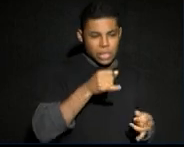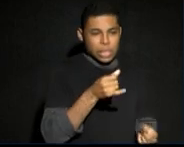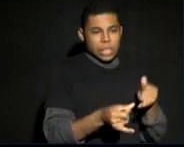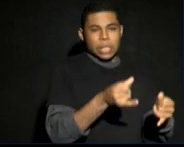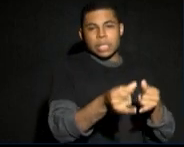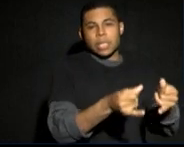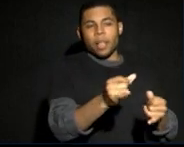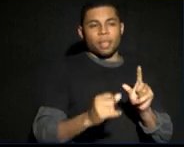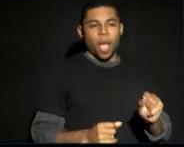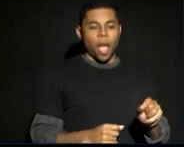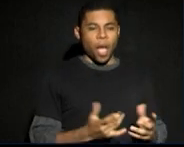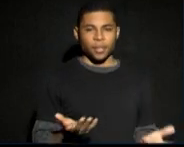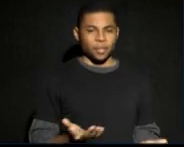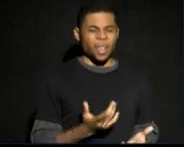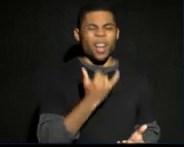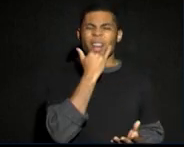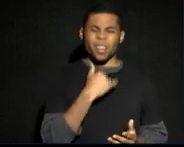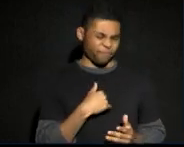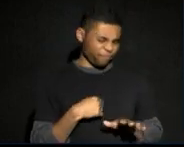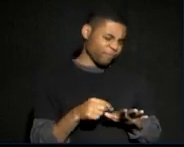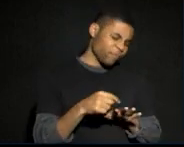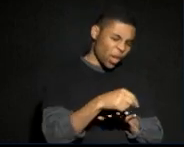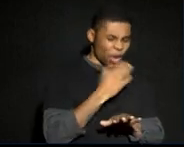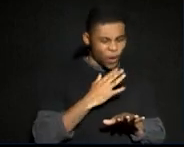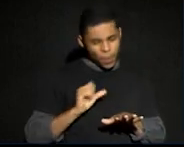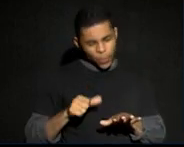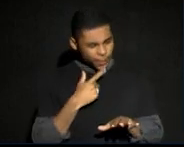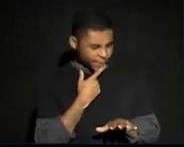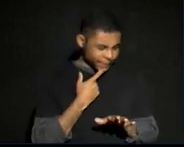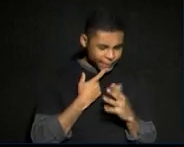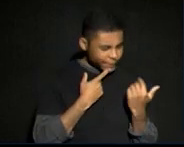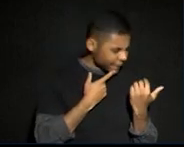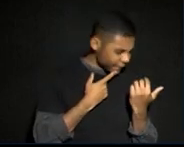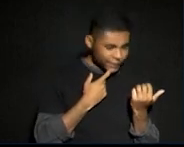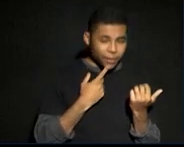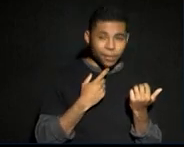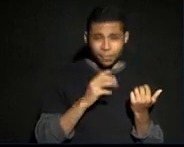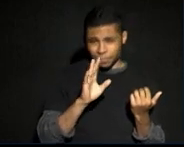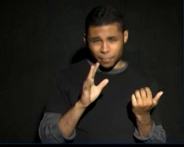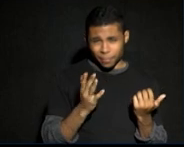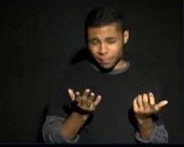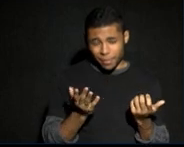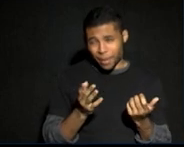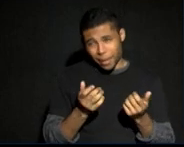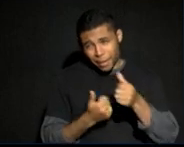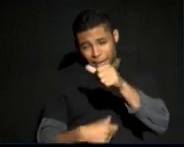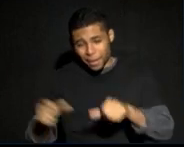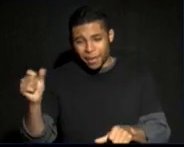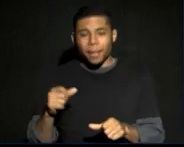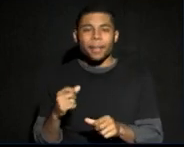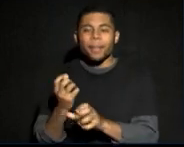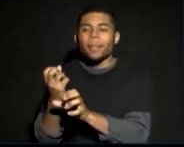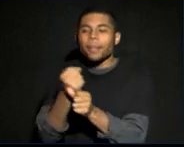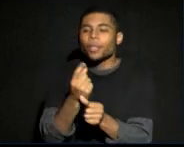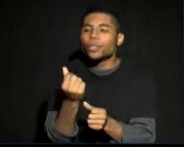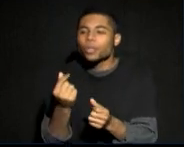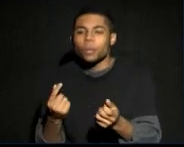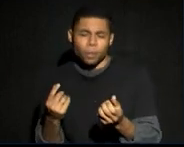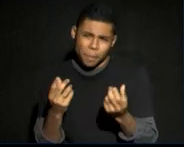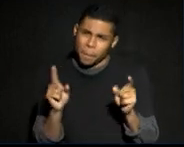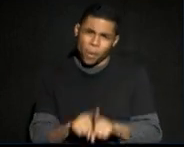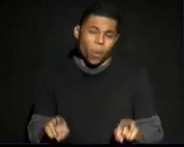pensa diferente né Toda semana fica pensando com o esmalte vai botar no shopping financeiro deve ser a mesma coisa e a gente vai